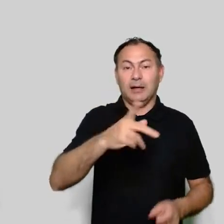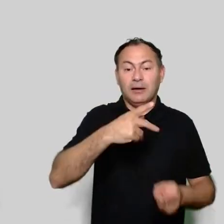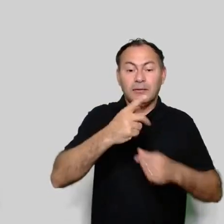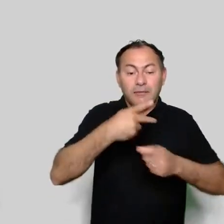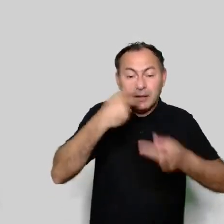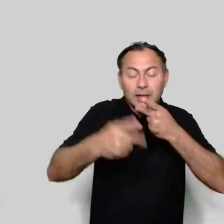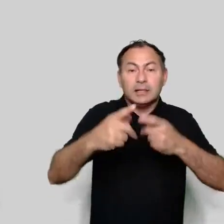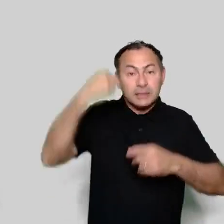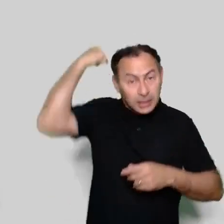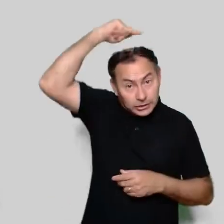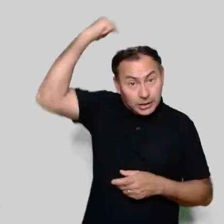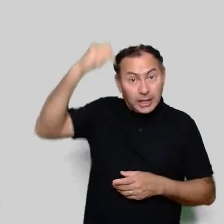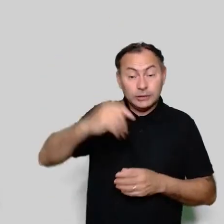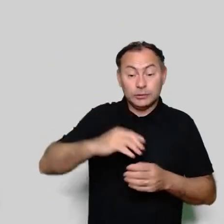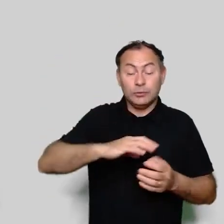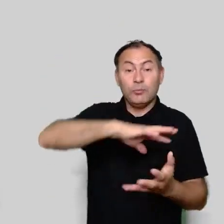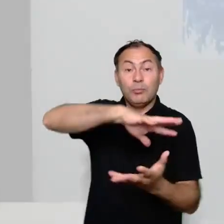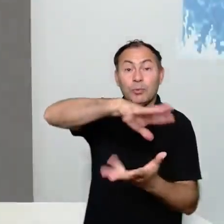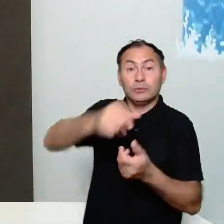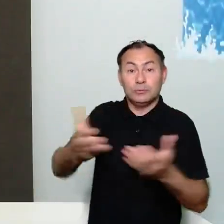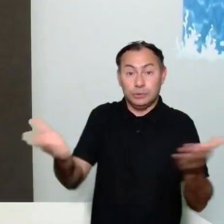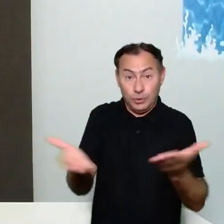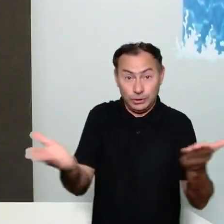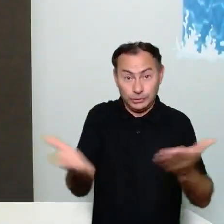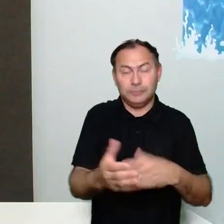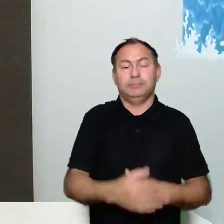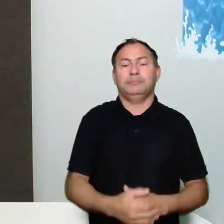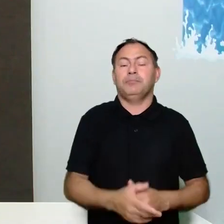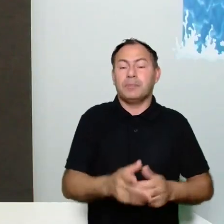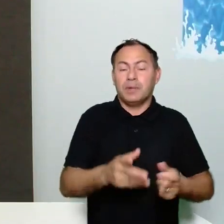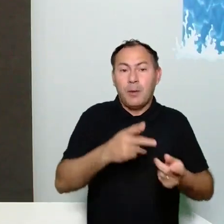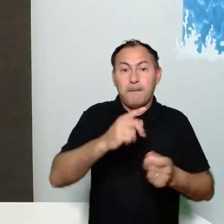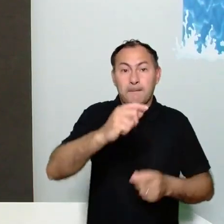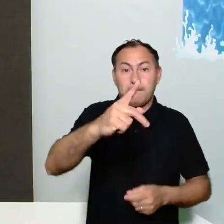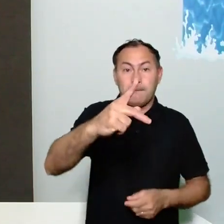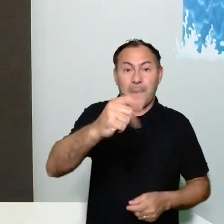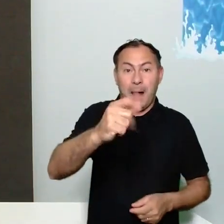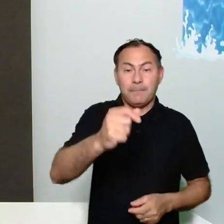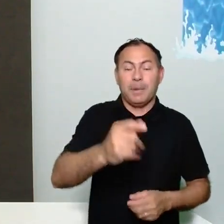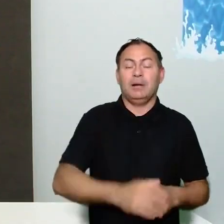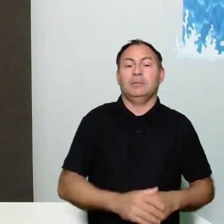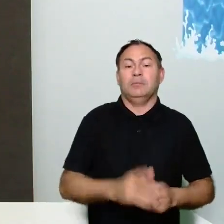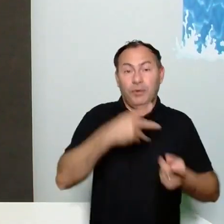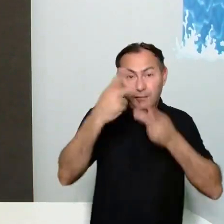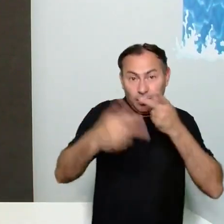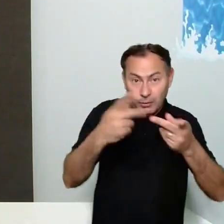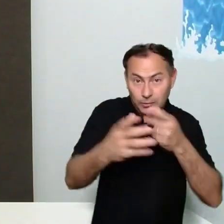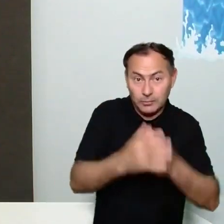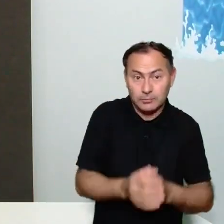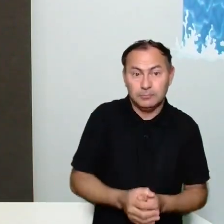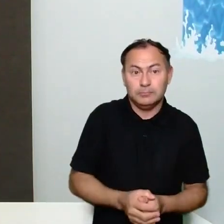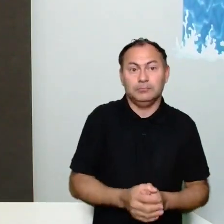à santidade no mundo contemporâneo. Disse o Papa Bergoglio,